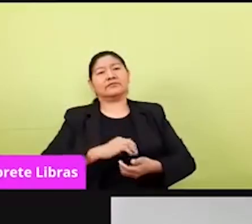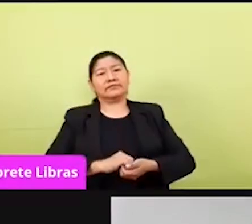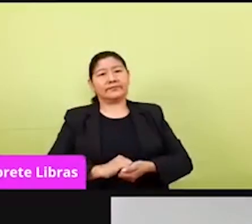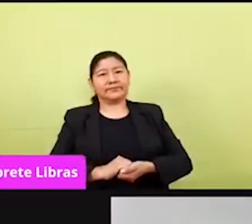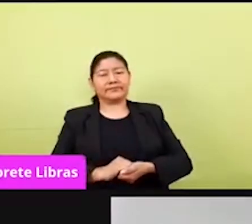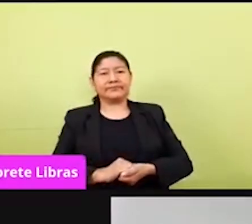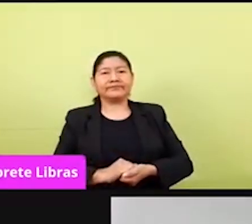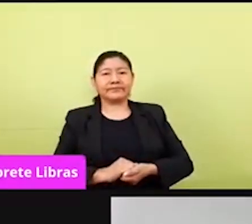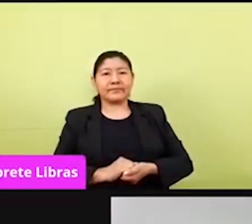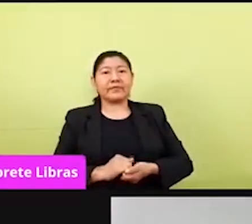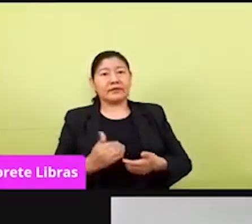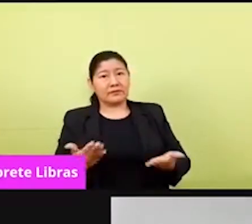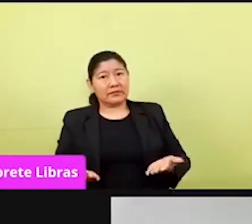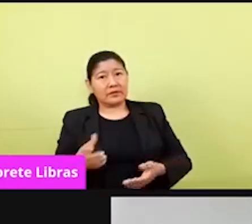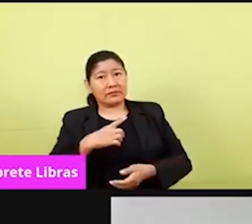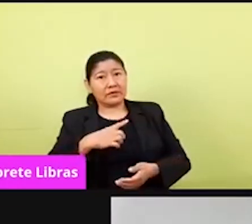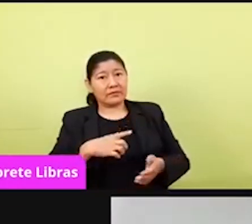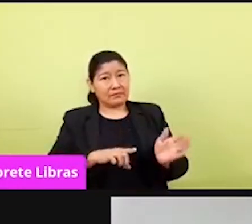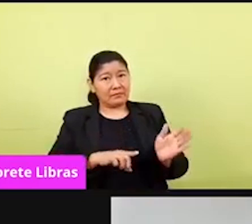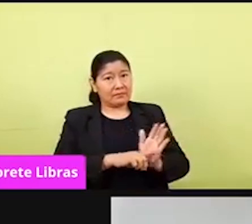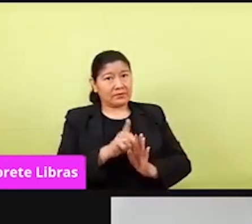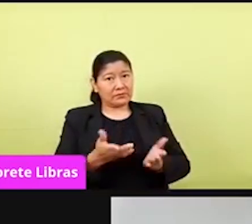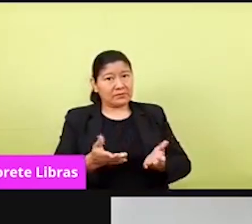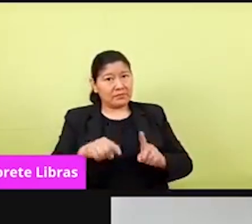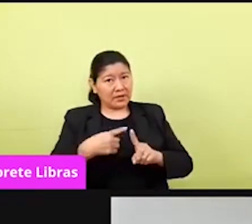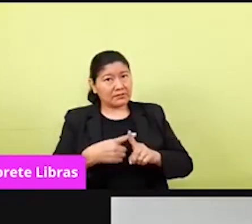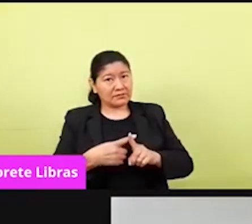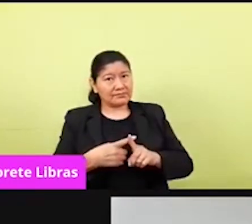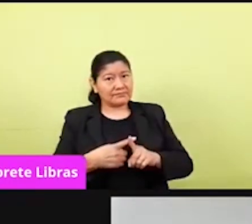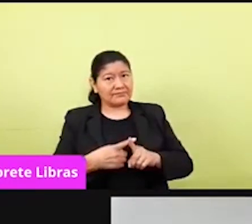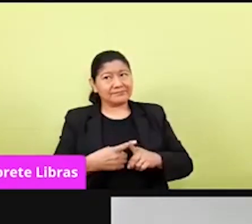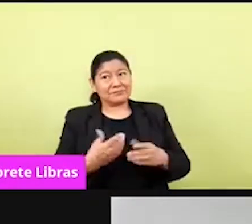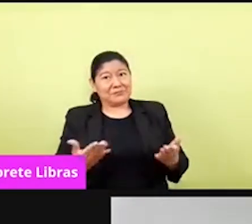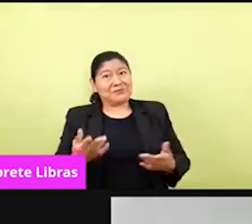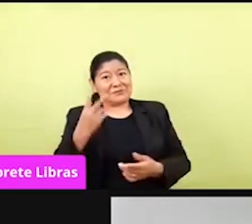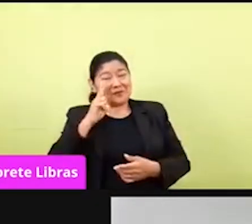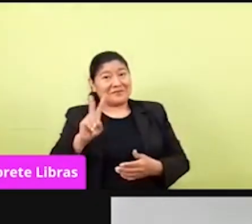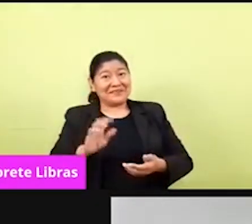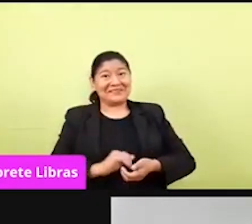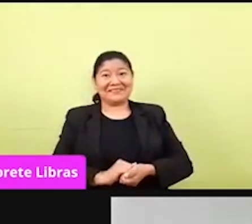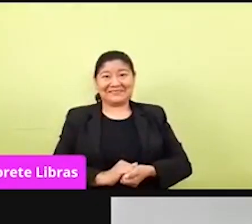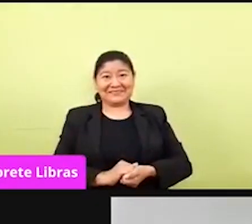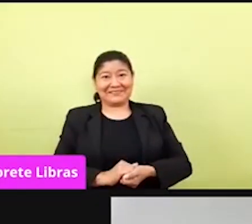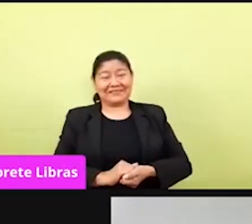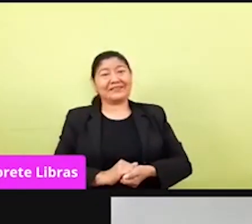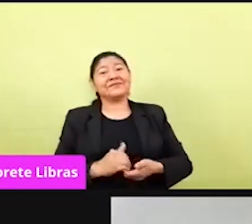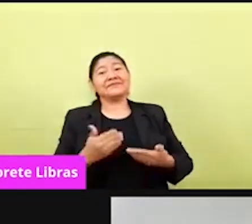Ok, Márcia. Dá para mais uma pergunta? Você que diz. Vamos